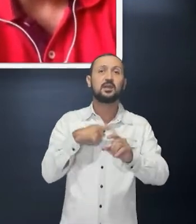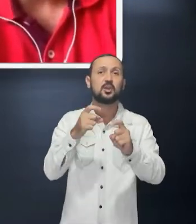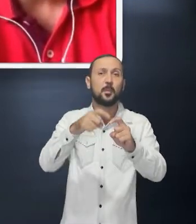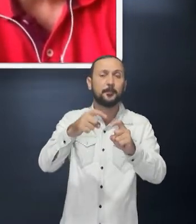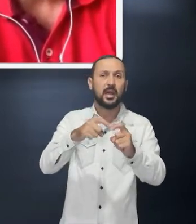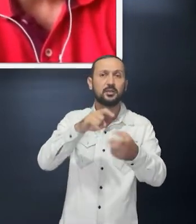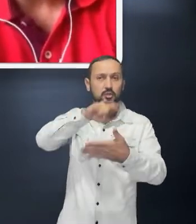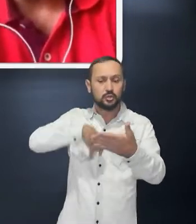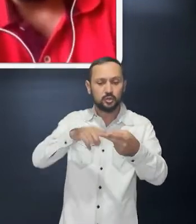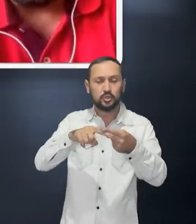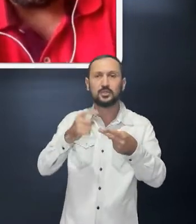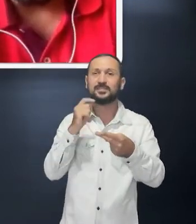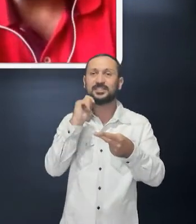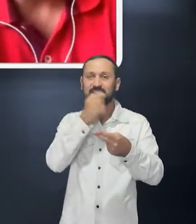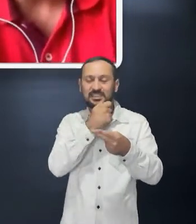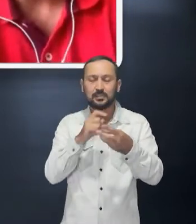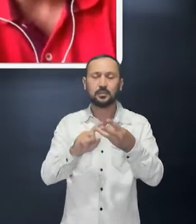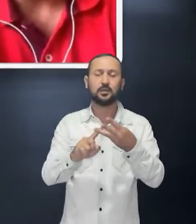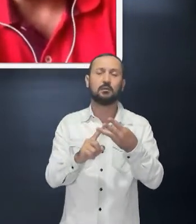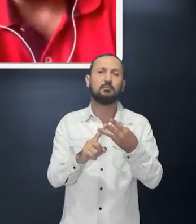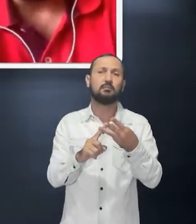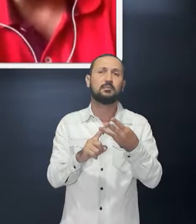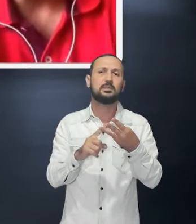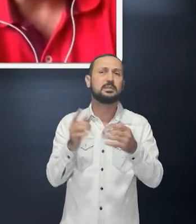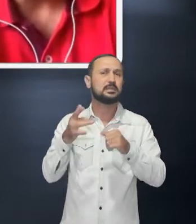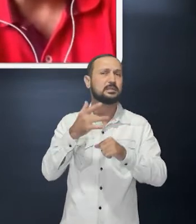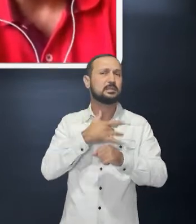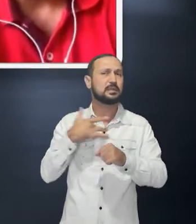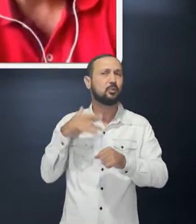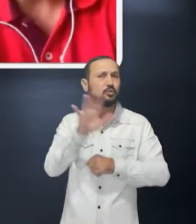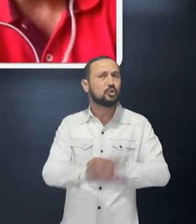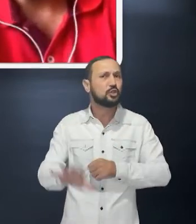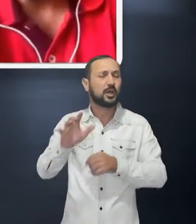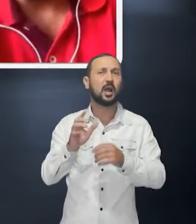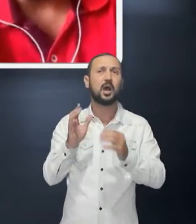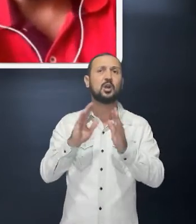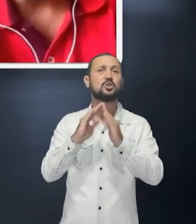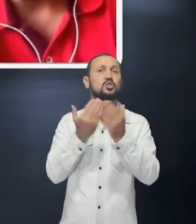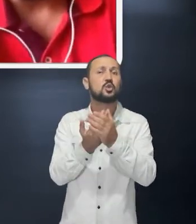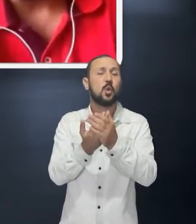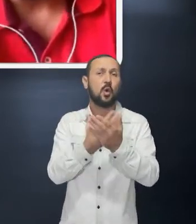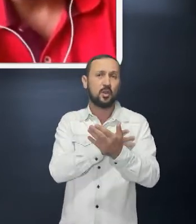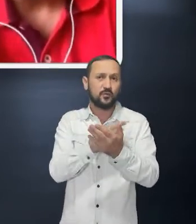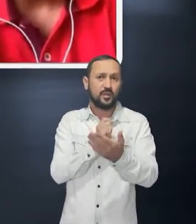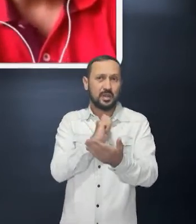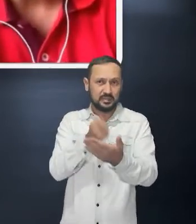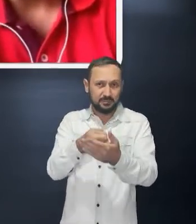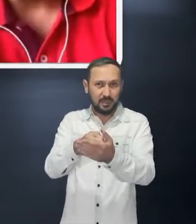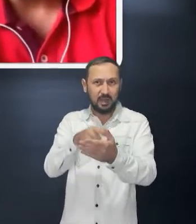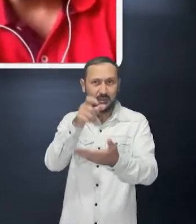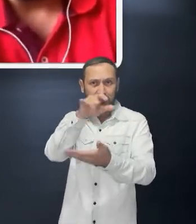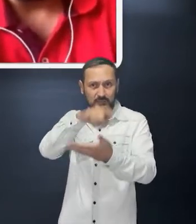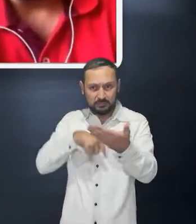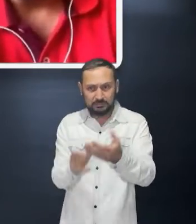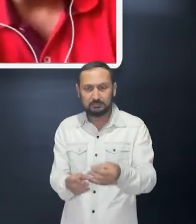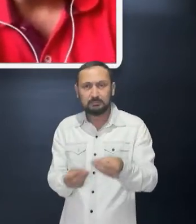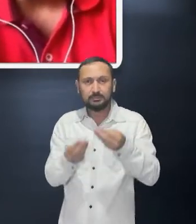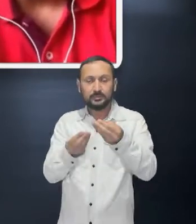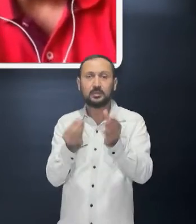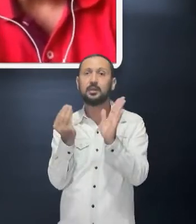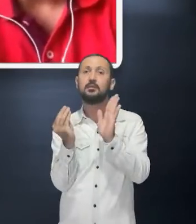você vai ter que pegar recibo médico, odontológico, de saúde de uma maneira geral, escola de